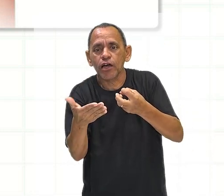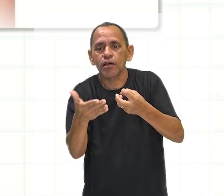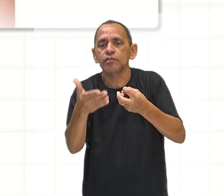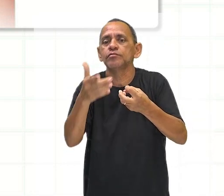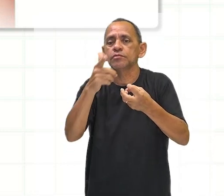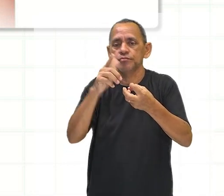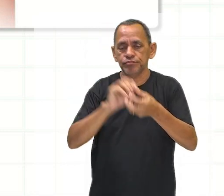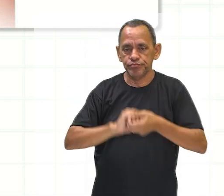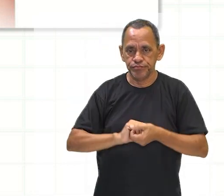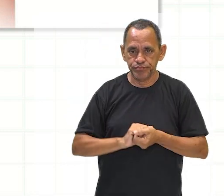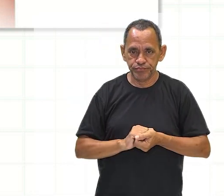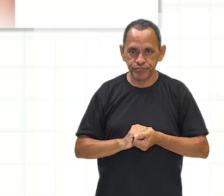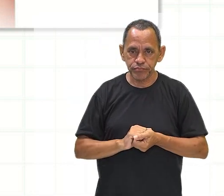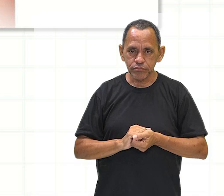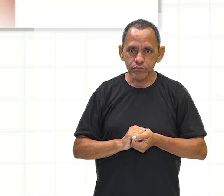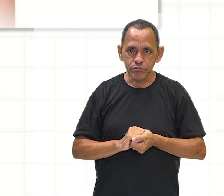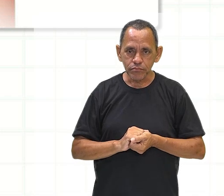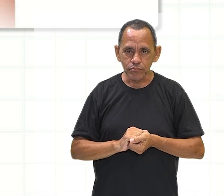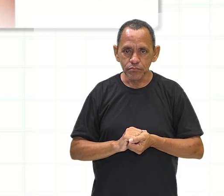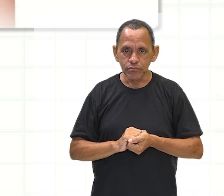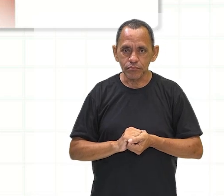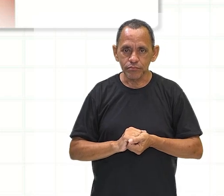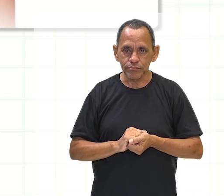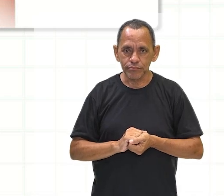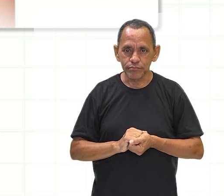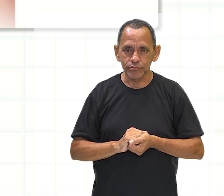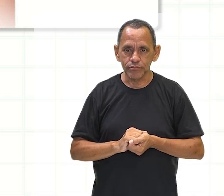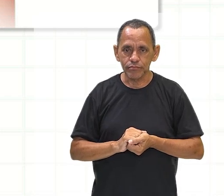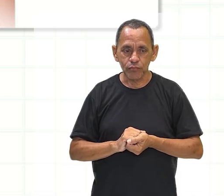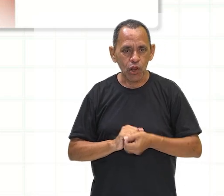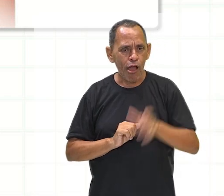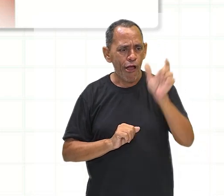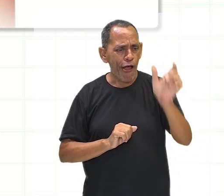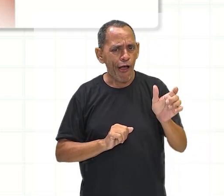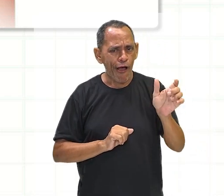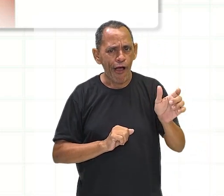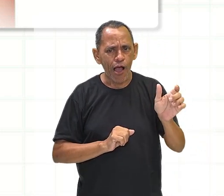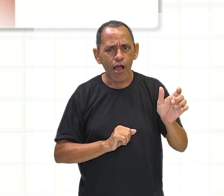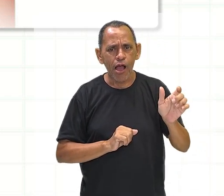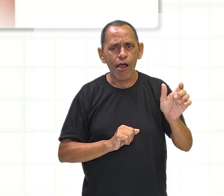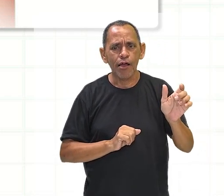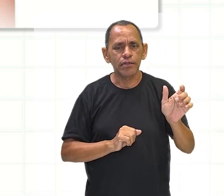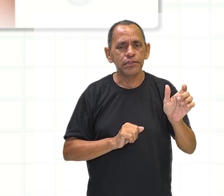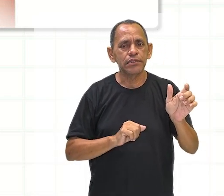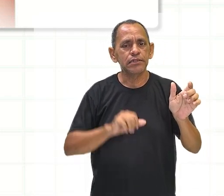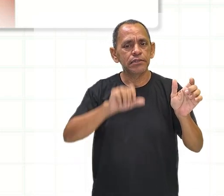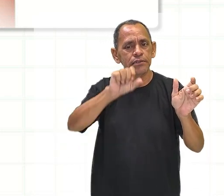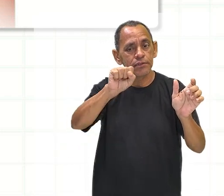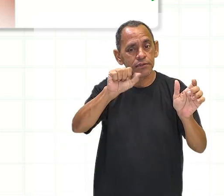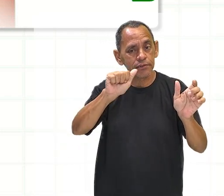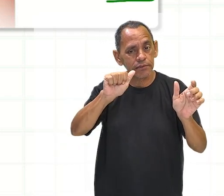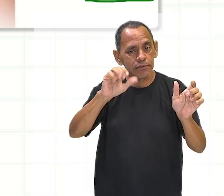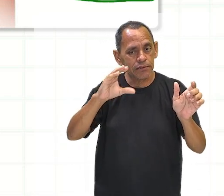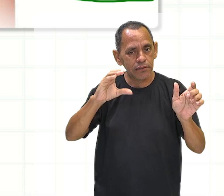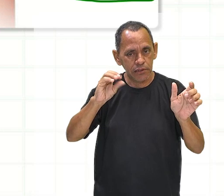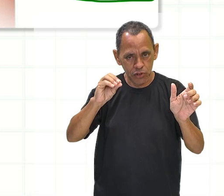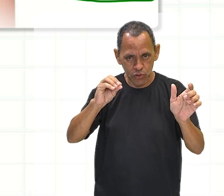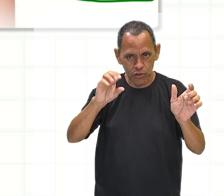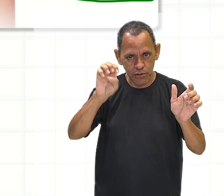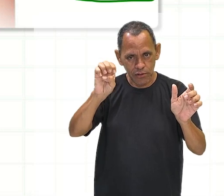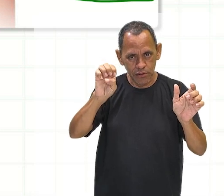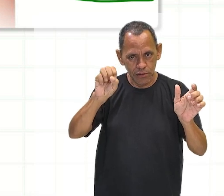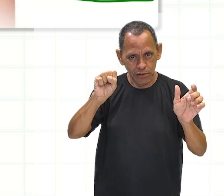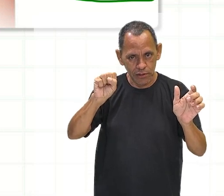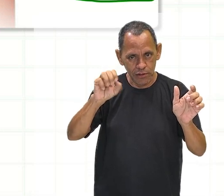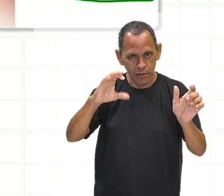ó, que é o saco escrotal. Então ele tem essa função de justamente estar ali, ó, aqui o saco escrotal, né?